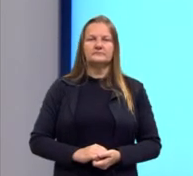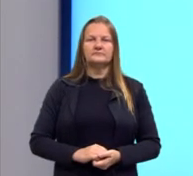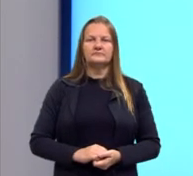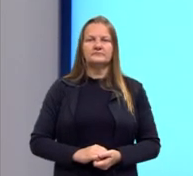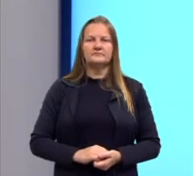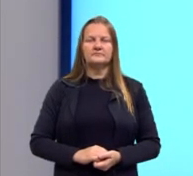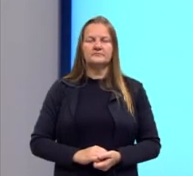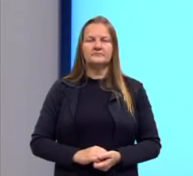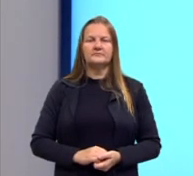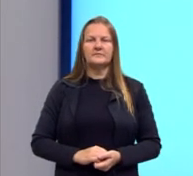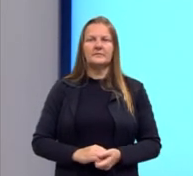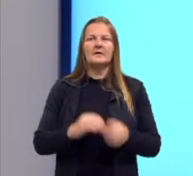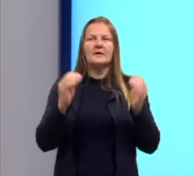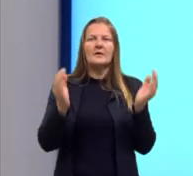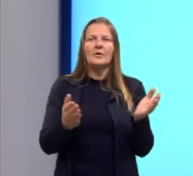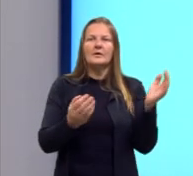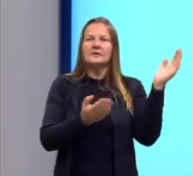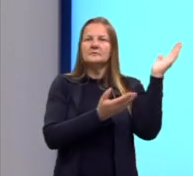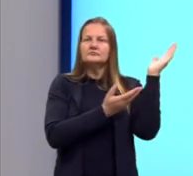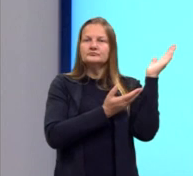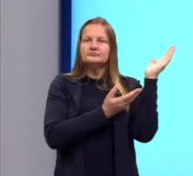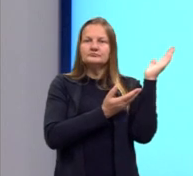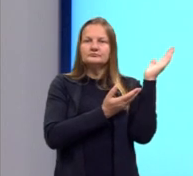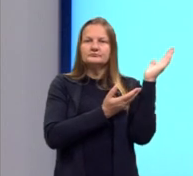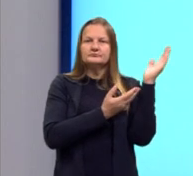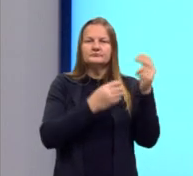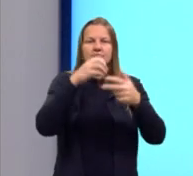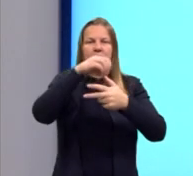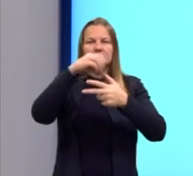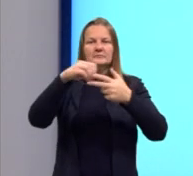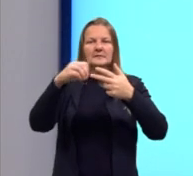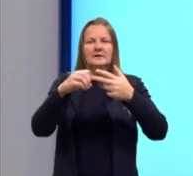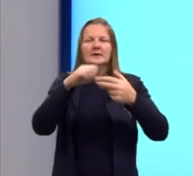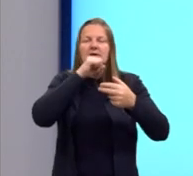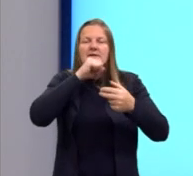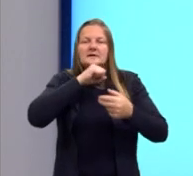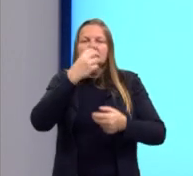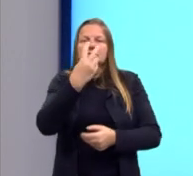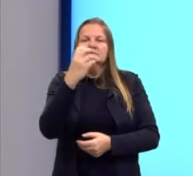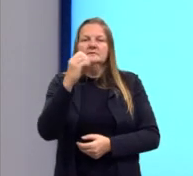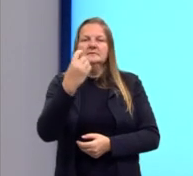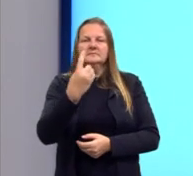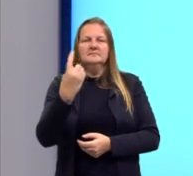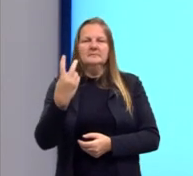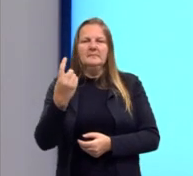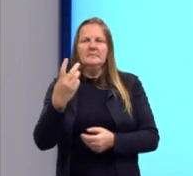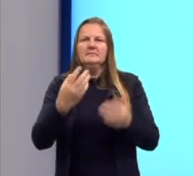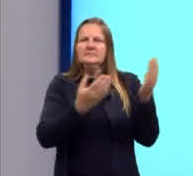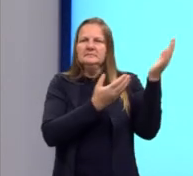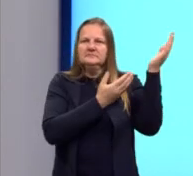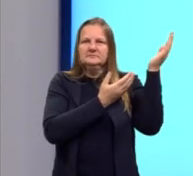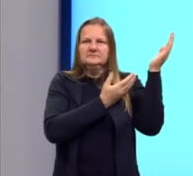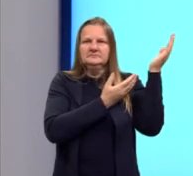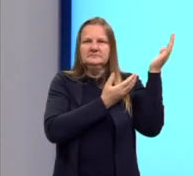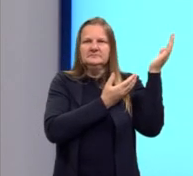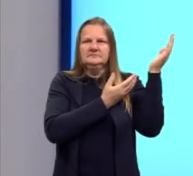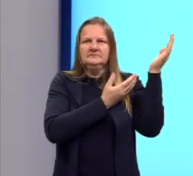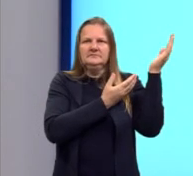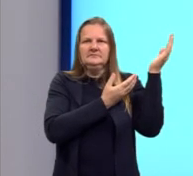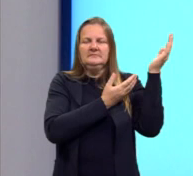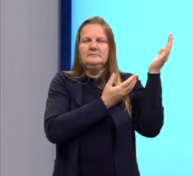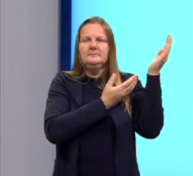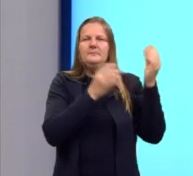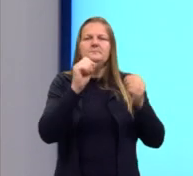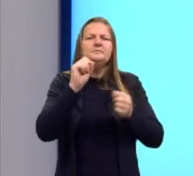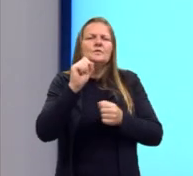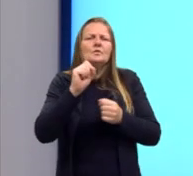bom então agora uma questão do Enem é uma questão do Enem mais antigo de 2012 PPL só para gente discutir